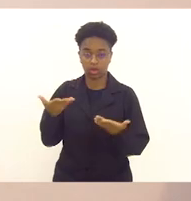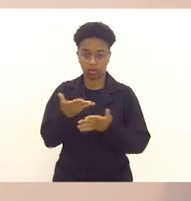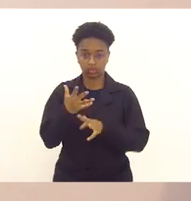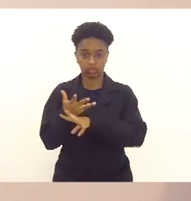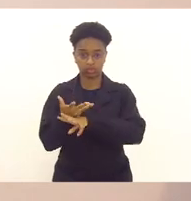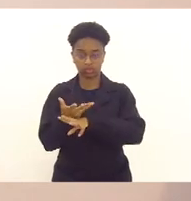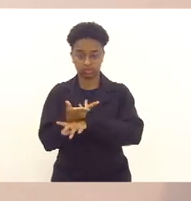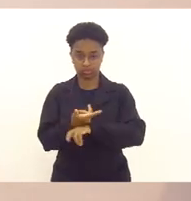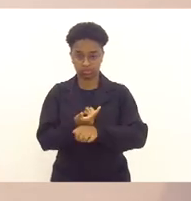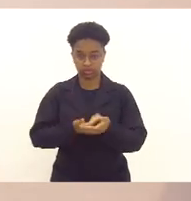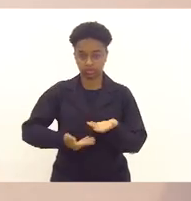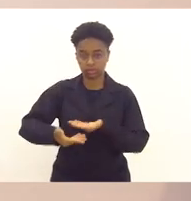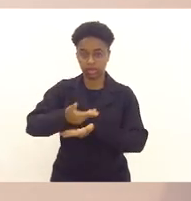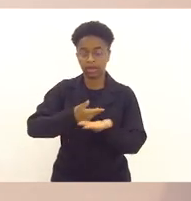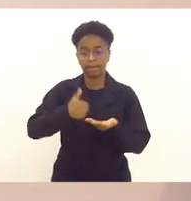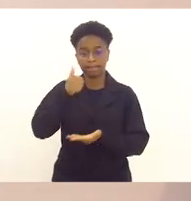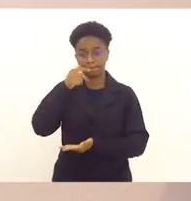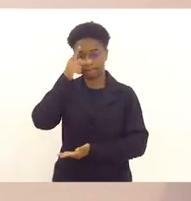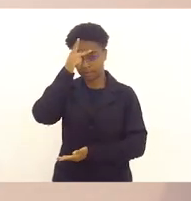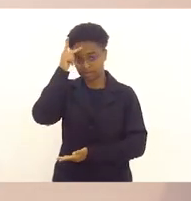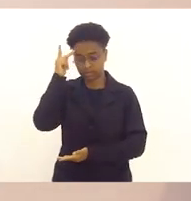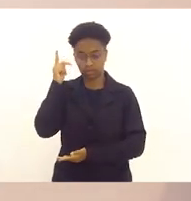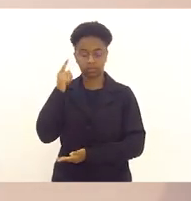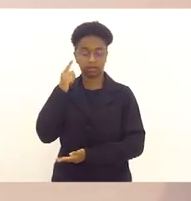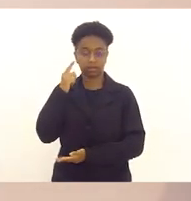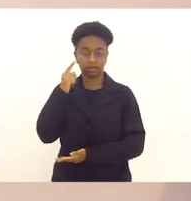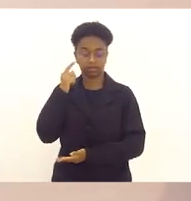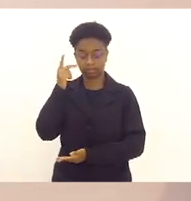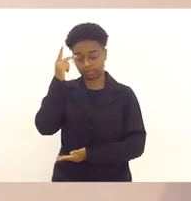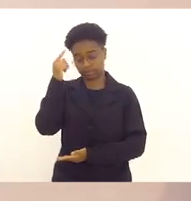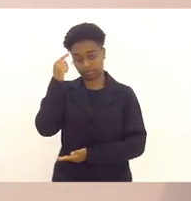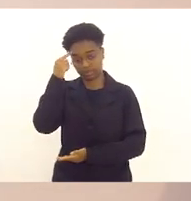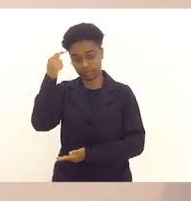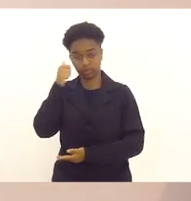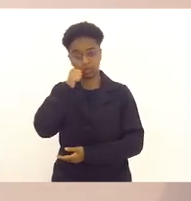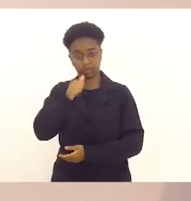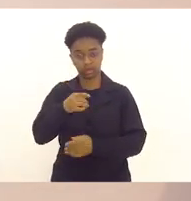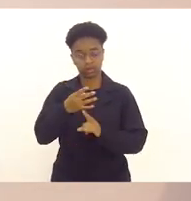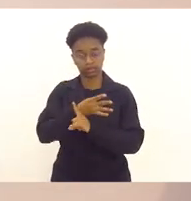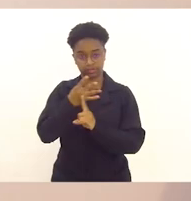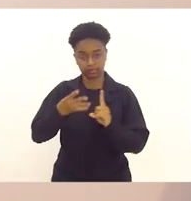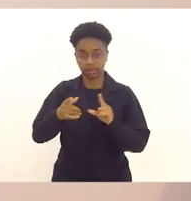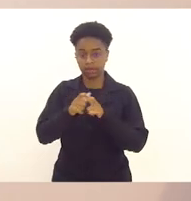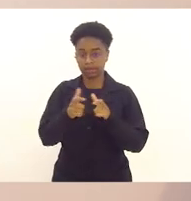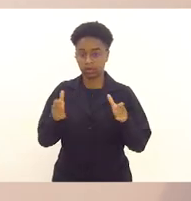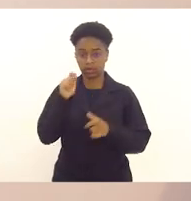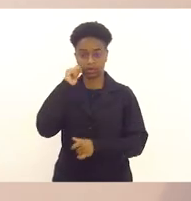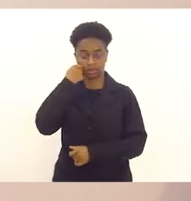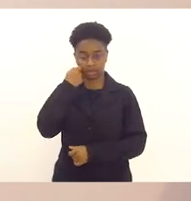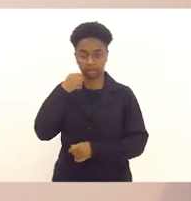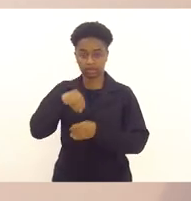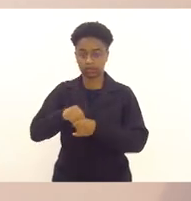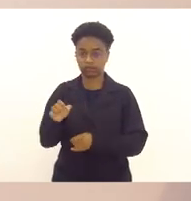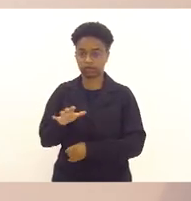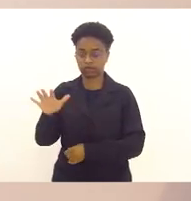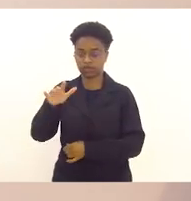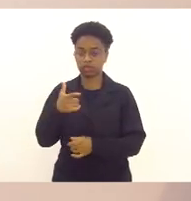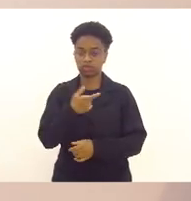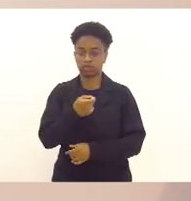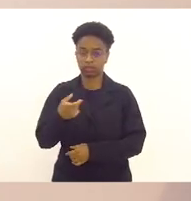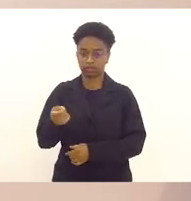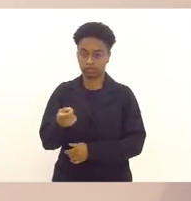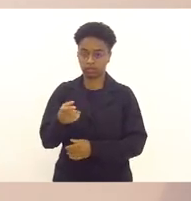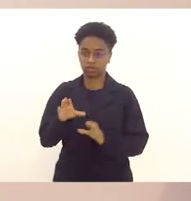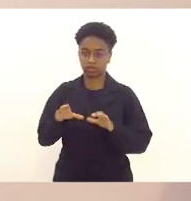intersexualidade pensando em mulheres líder de favela que são majoritarias mulheres negras em 2020 a coletiva em